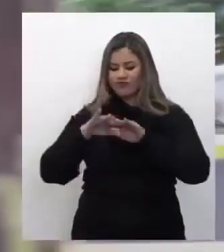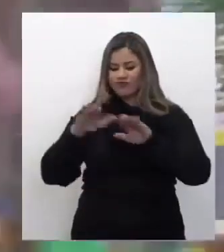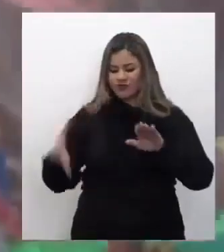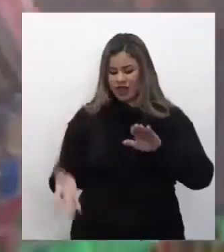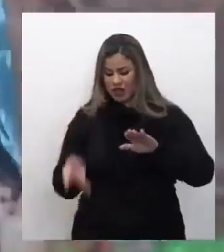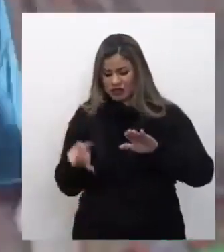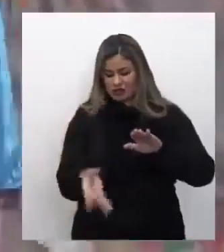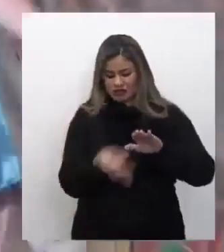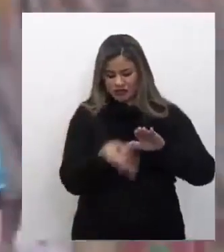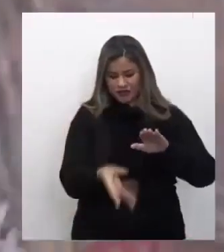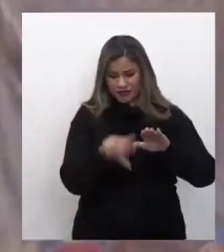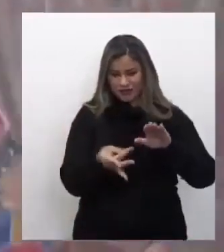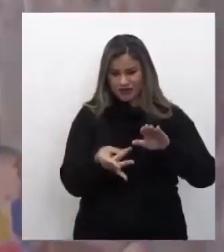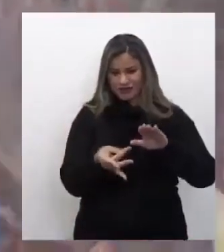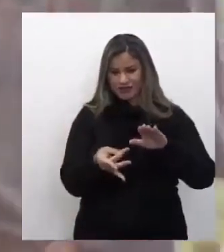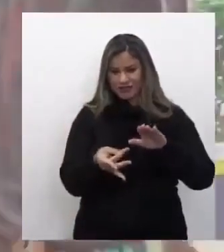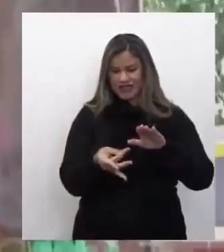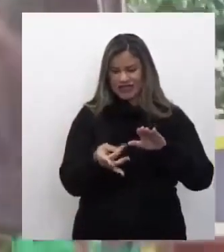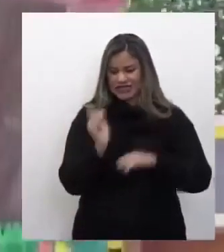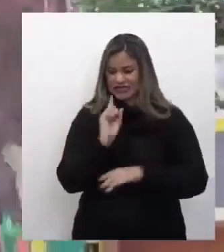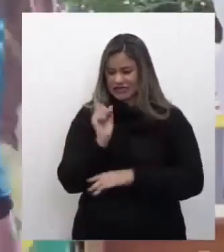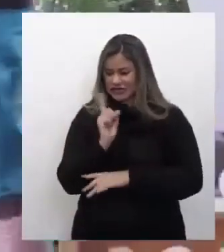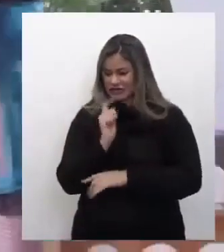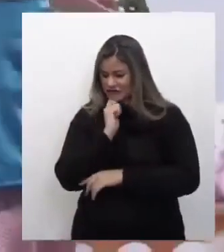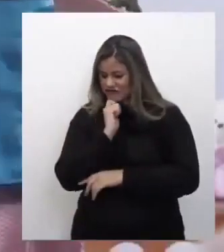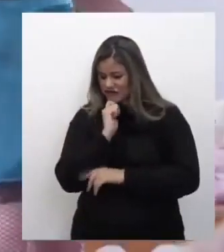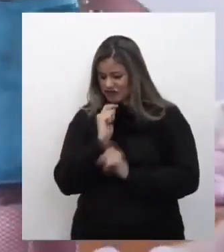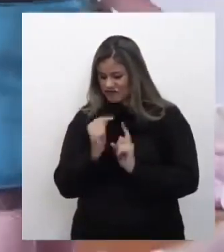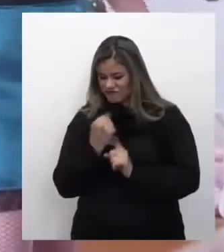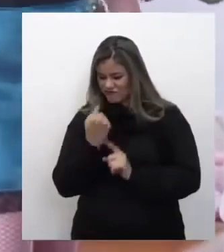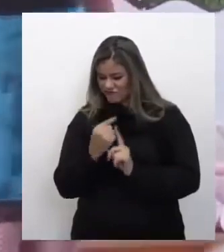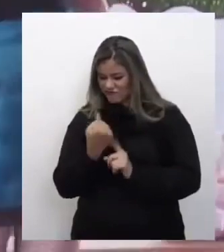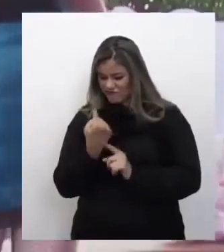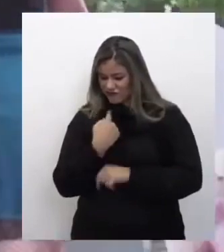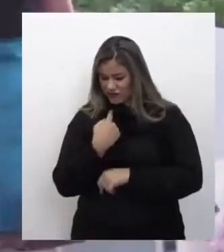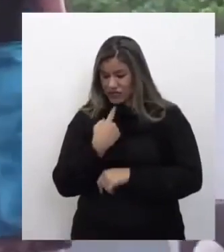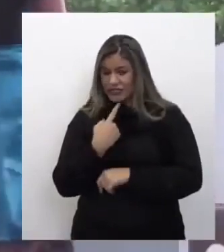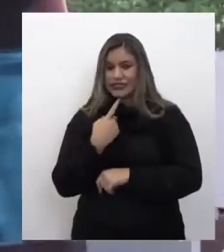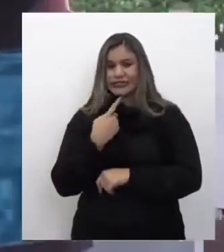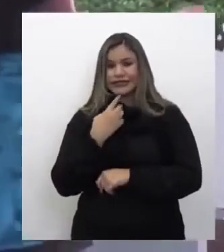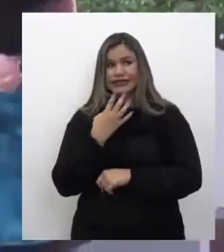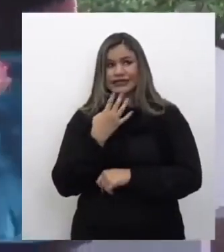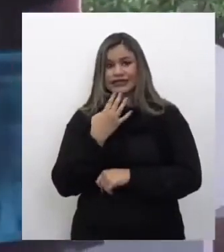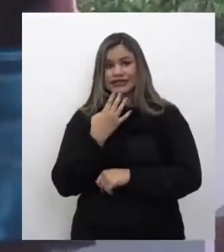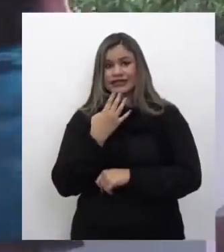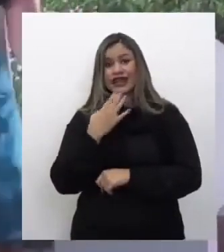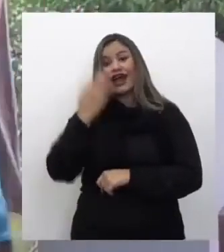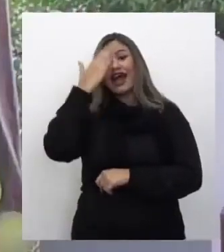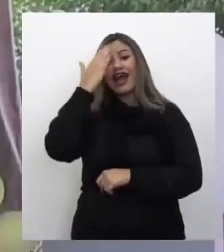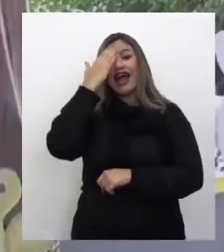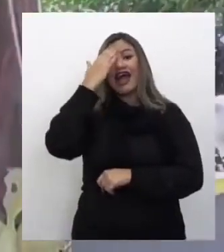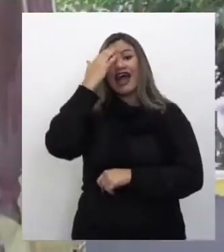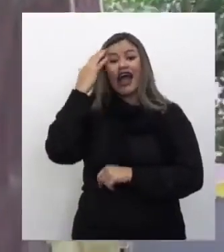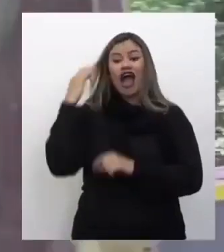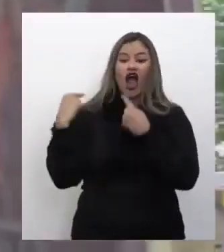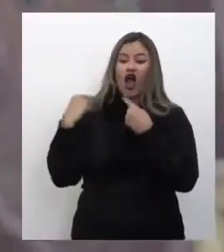escola ainda. Não. Também não é legal. Já sei, eu vou raptar a princesa, é